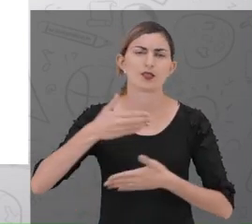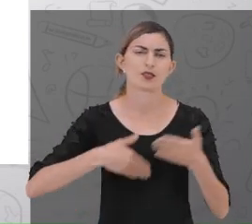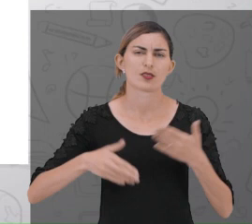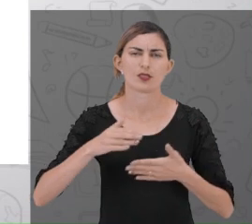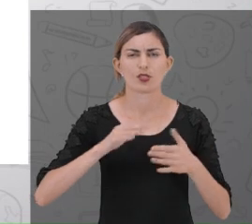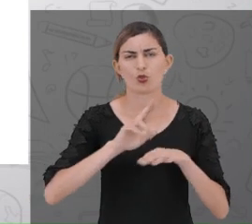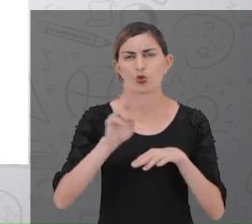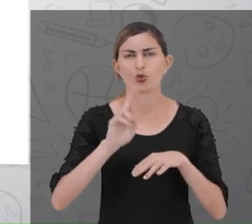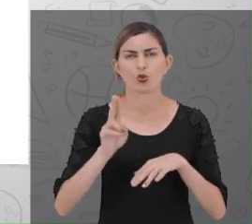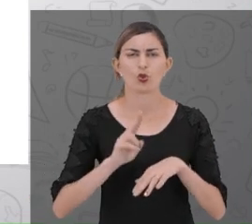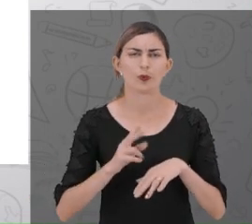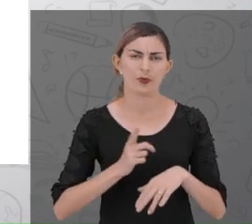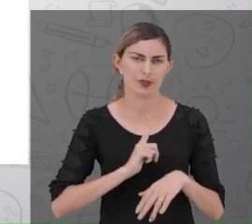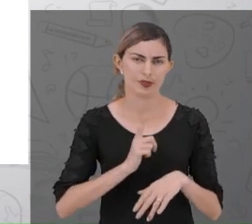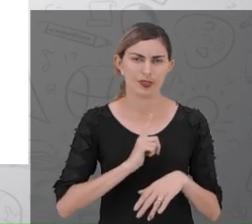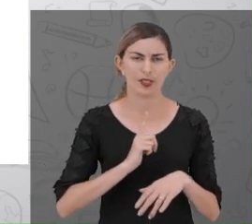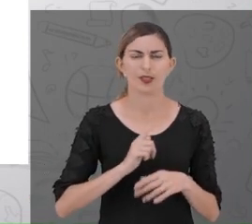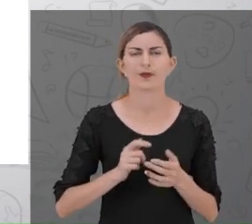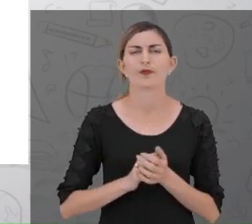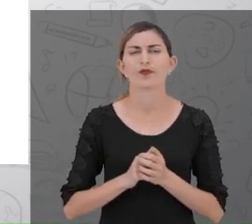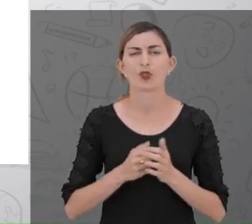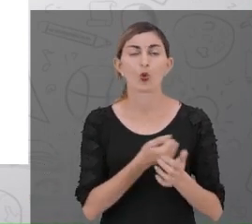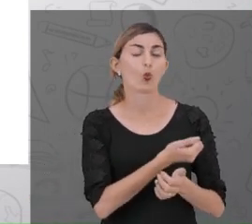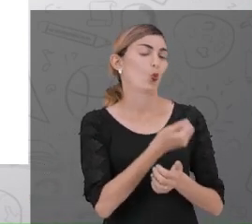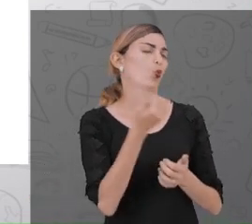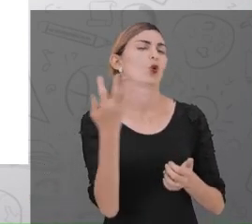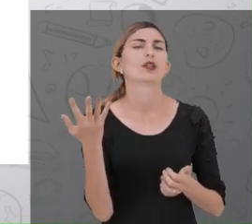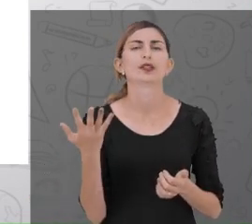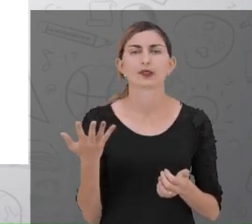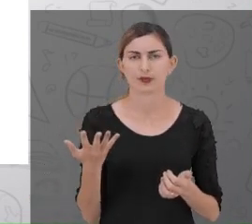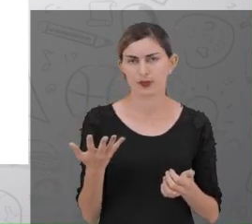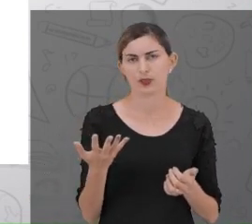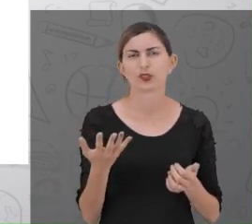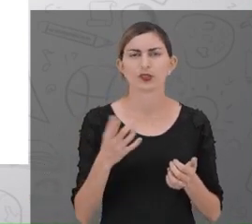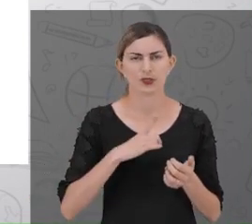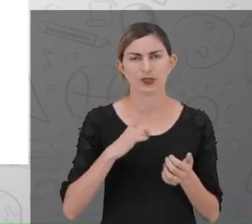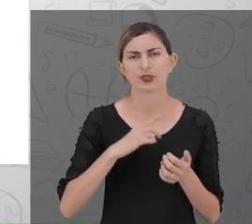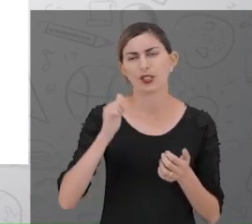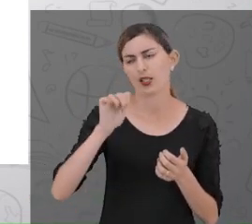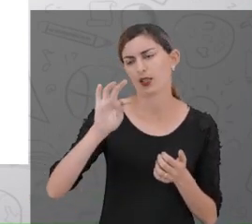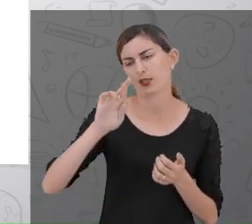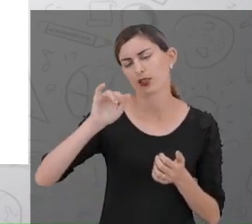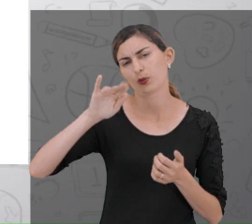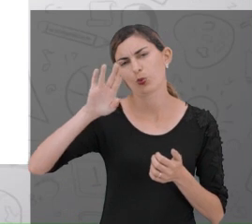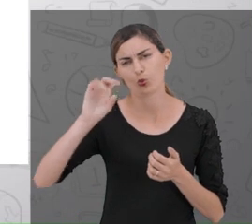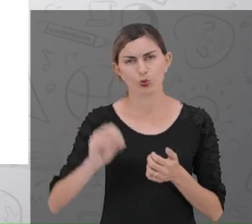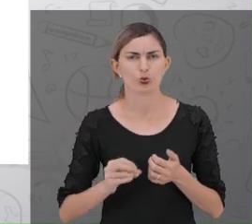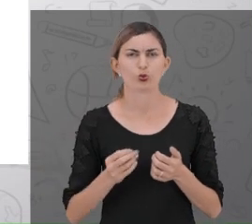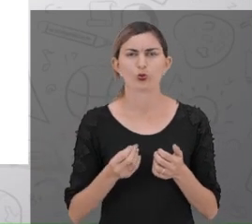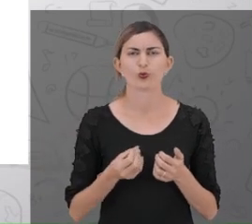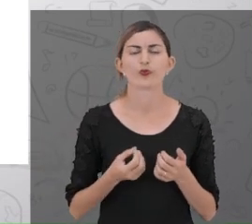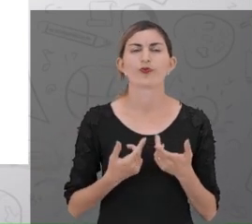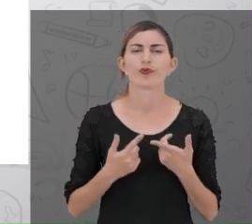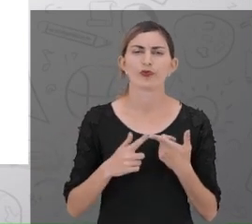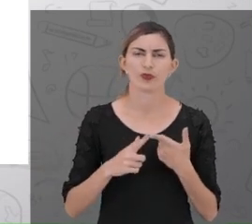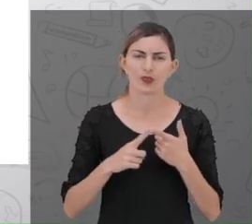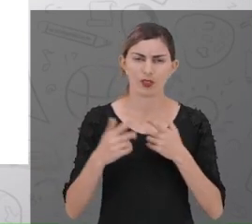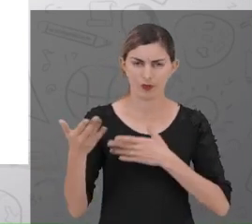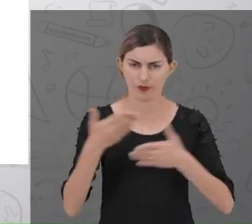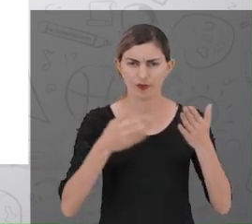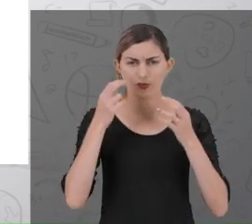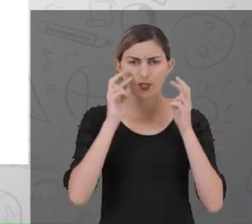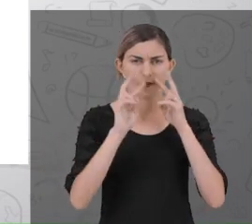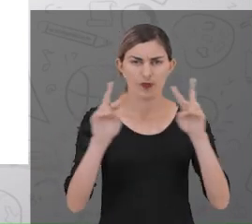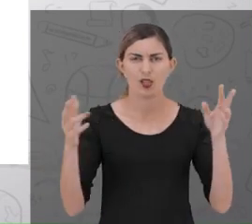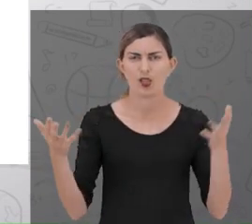a relação, um relacionamento chamado TEM, aonde a quantidade, existe um atributo atrelado a esse